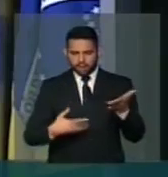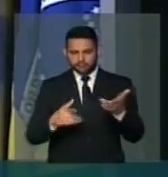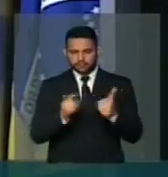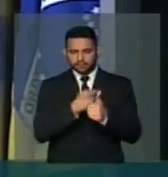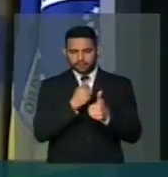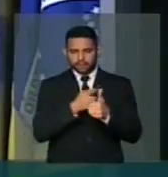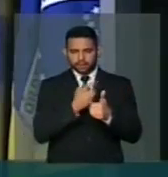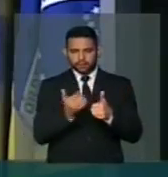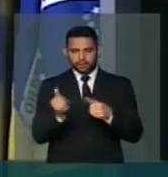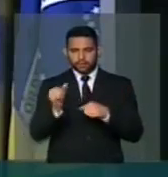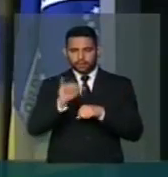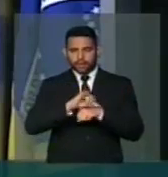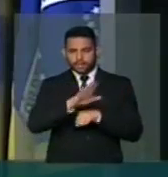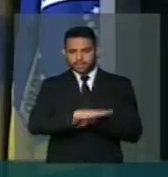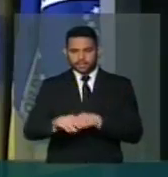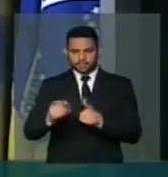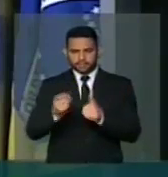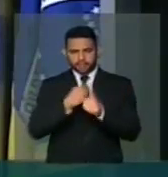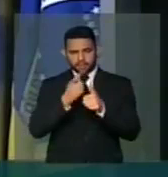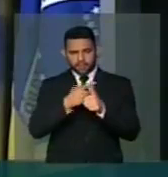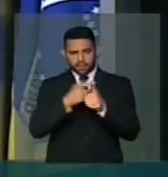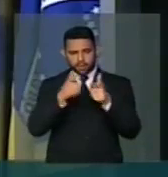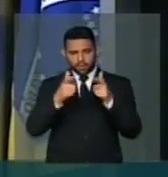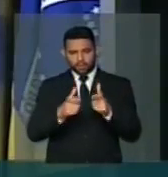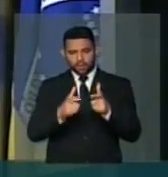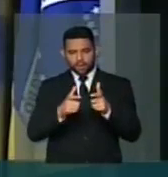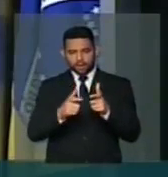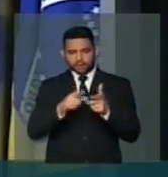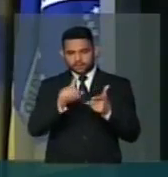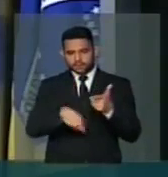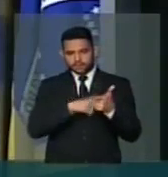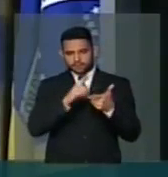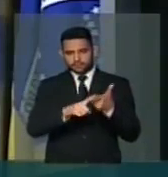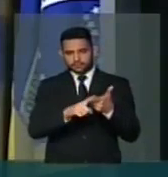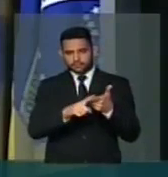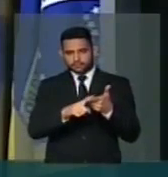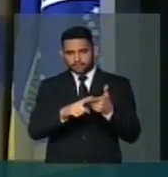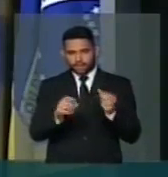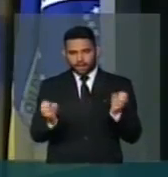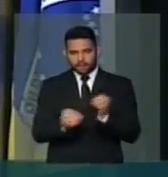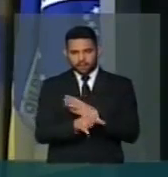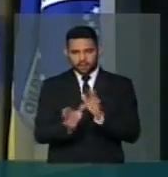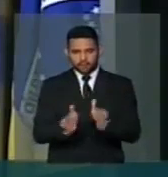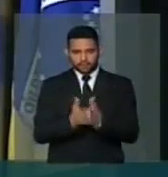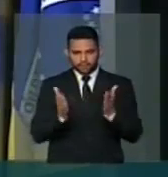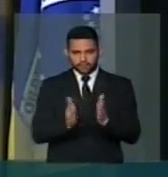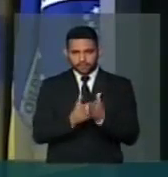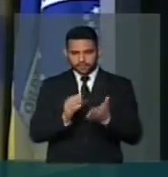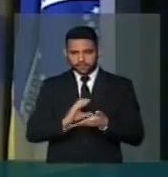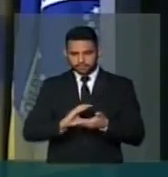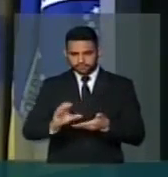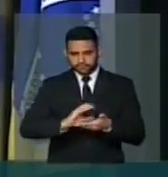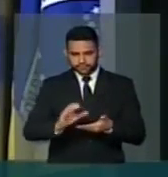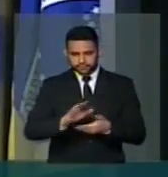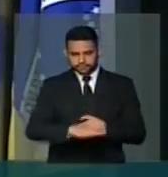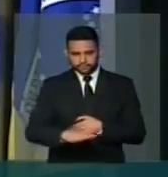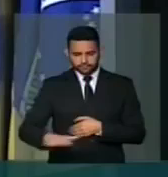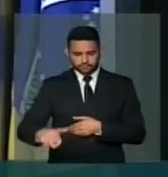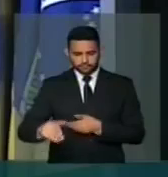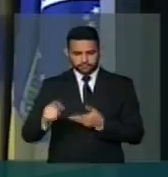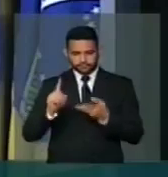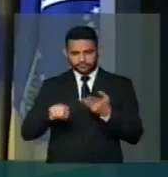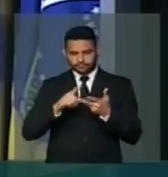primeiro, colocar as crianças em primeiro lugar. Segundo, erradicar a pobreza e investir na infância.